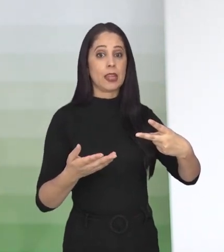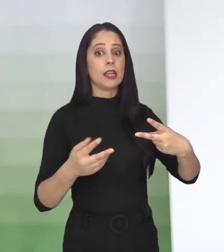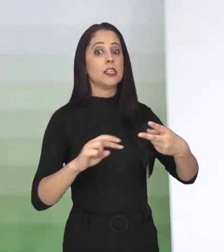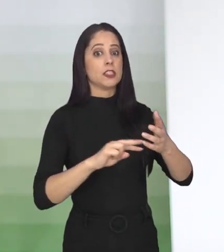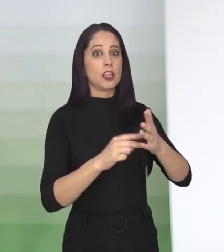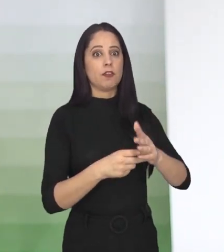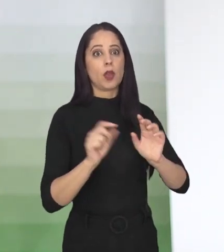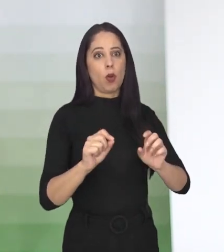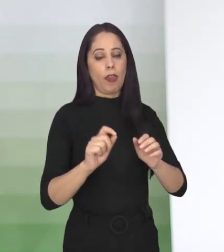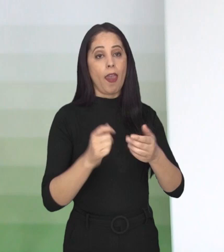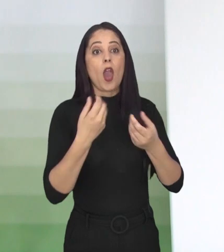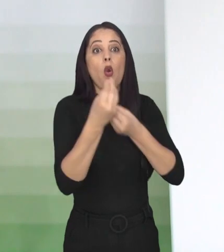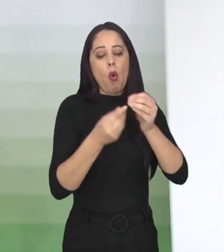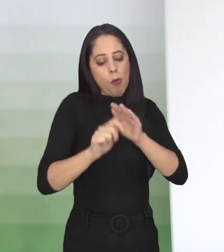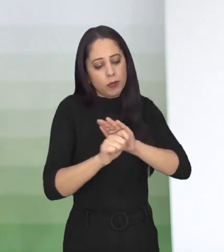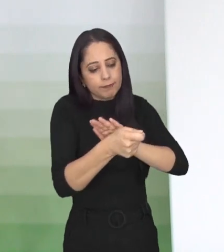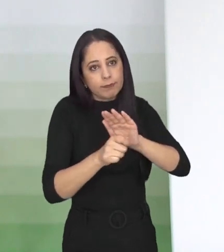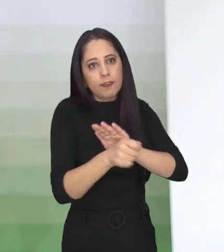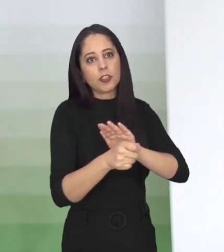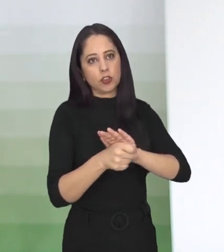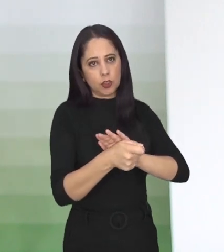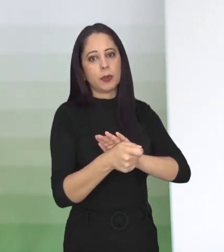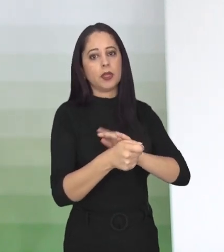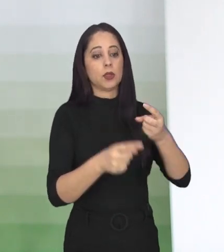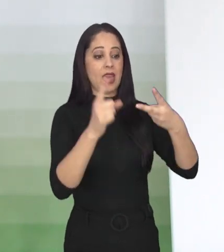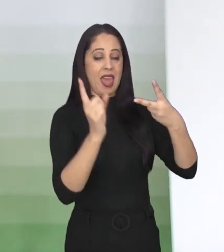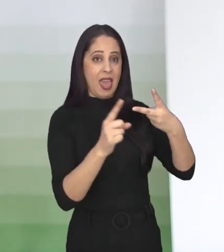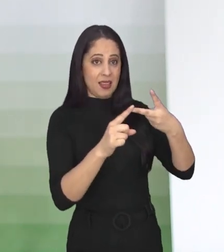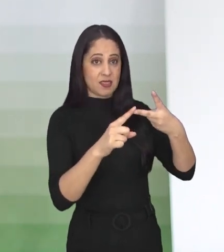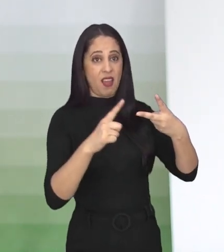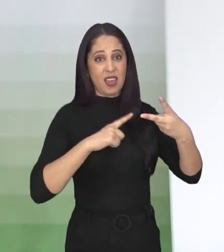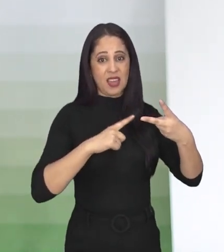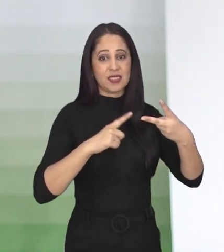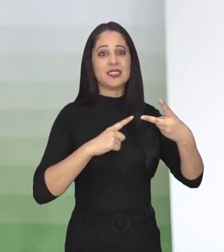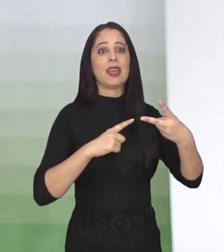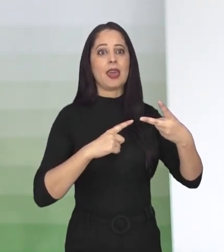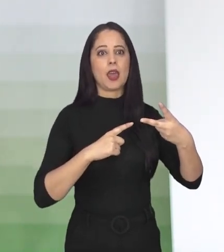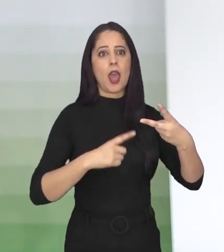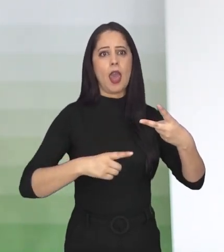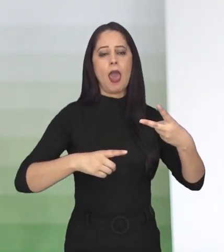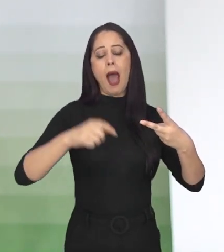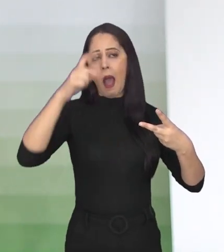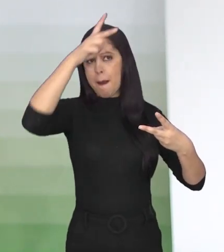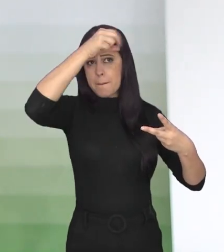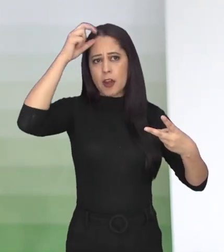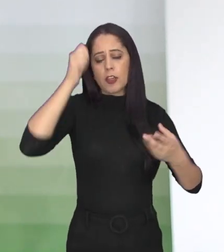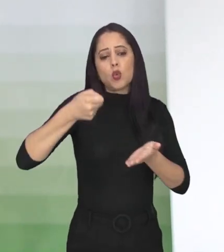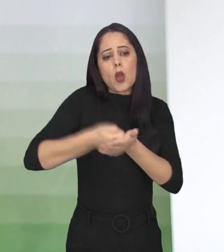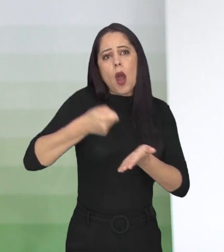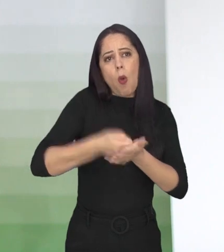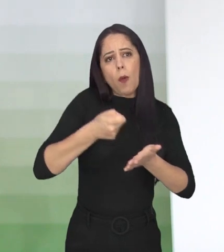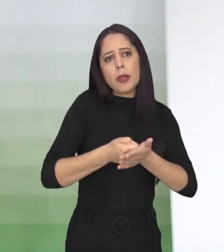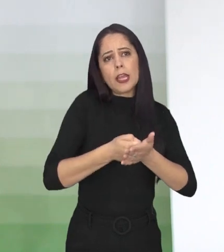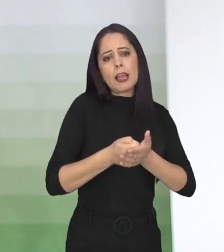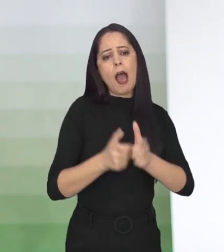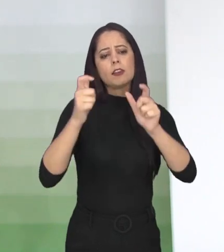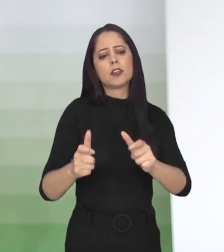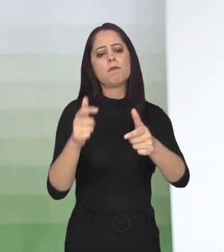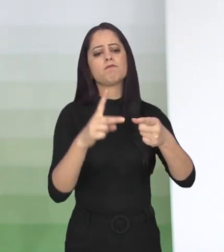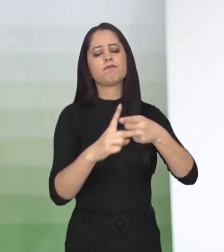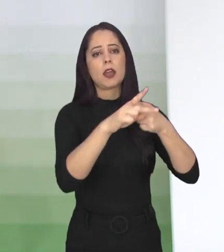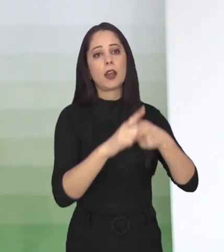regularização é o custeio, é o financiamento da regularização. Na REURB-S existe um dever do poder público de custear a regularização. E